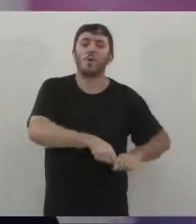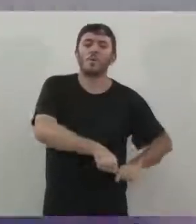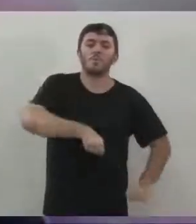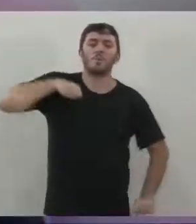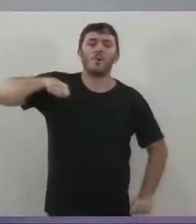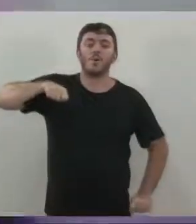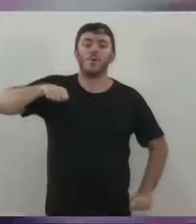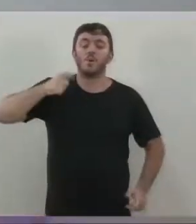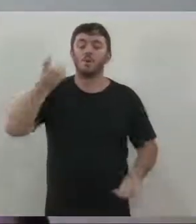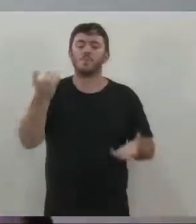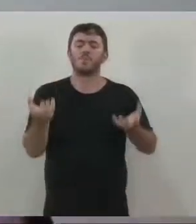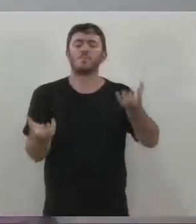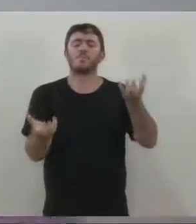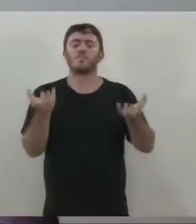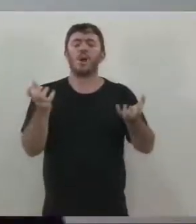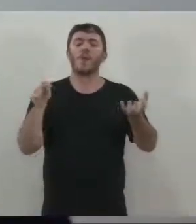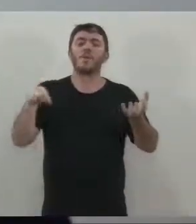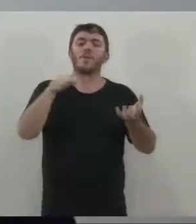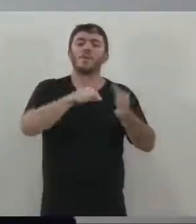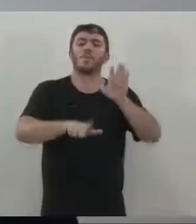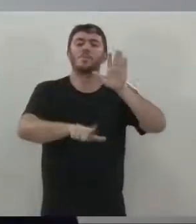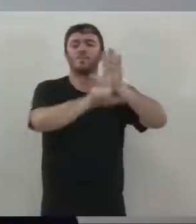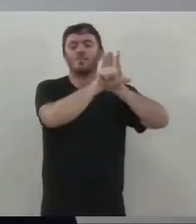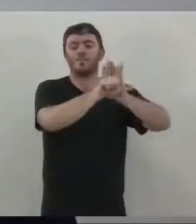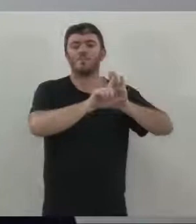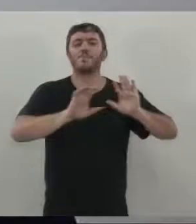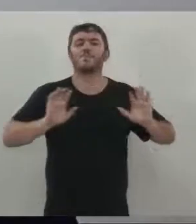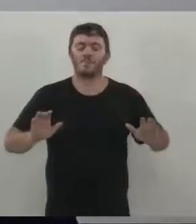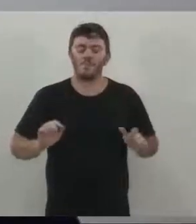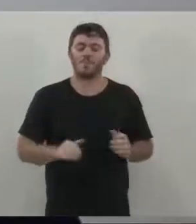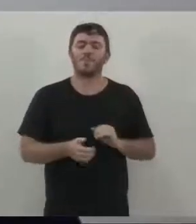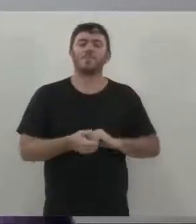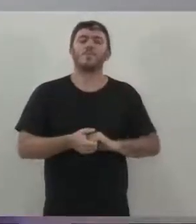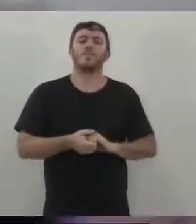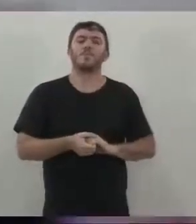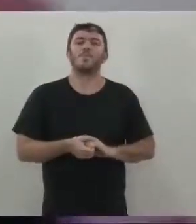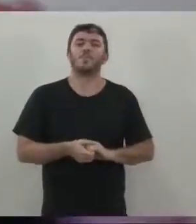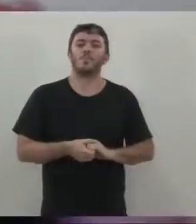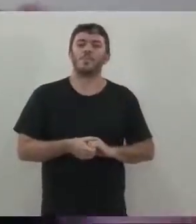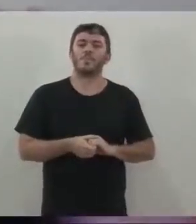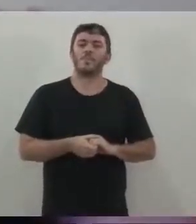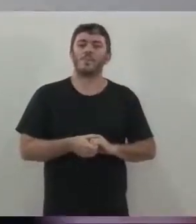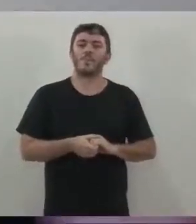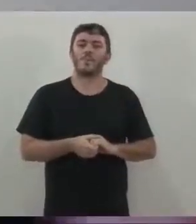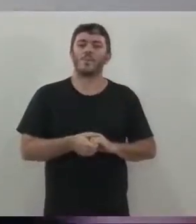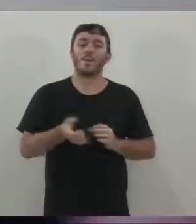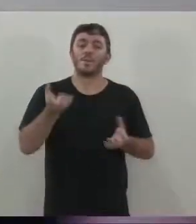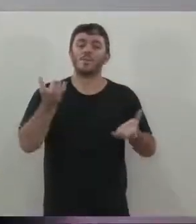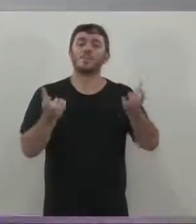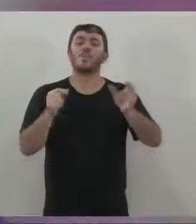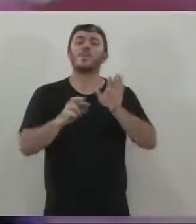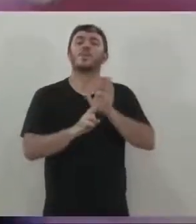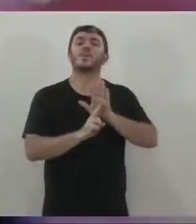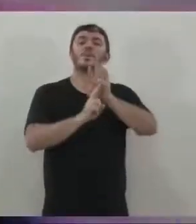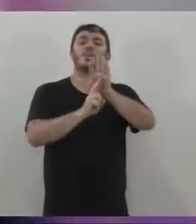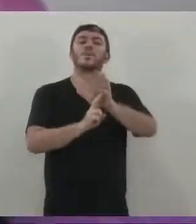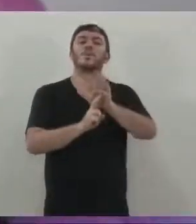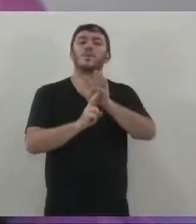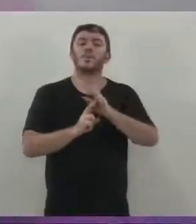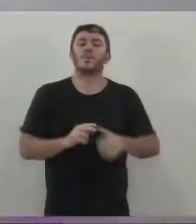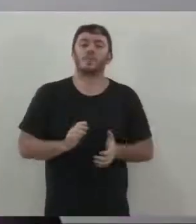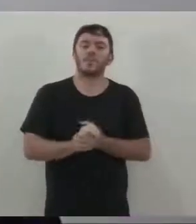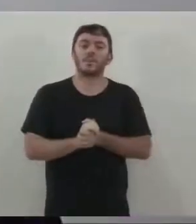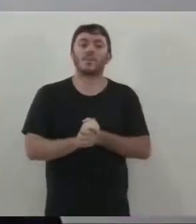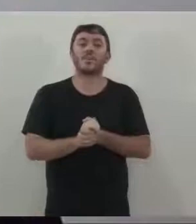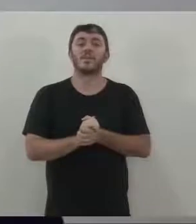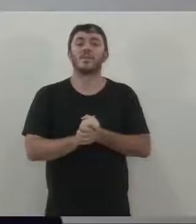e a balança para fazer o equilíbrio, né? A balança, ela é representada, ela é sempre imóvel